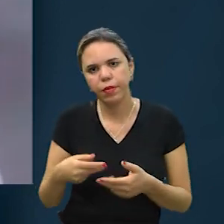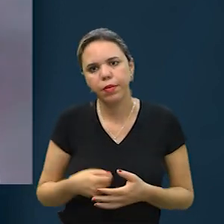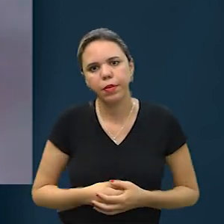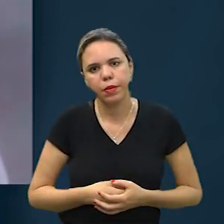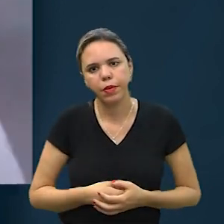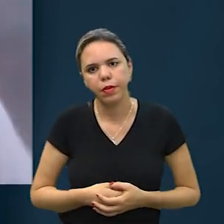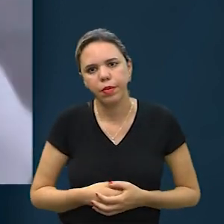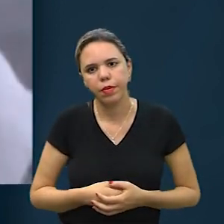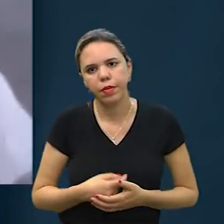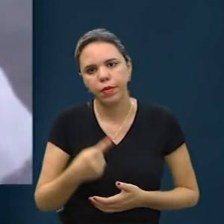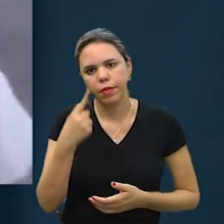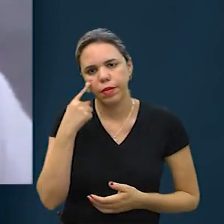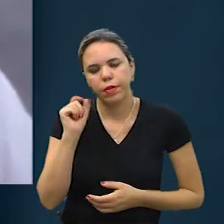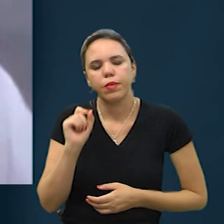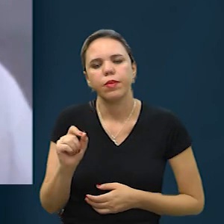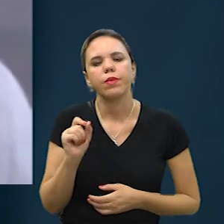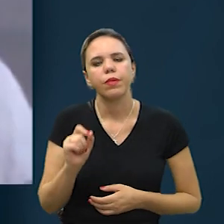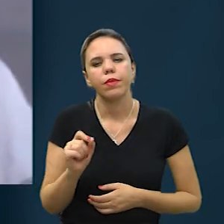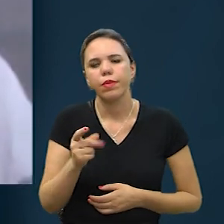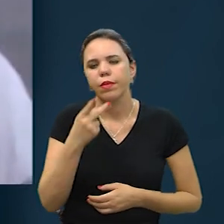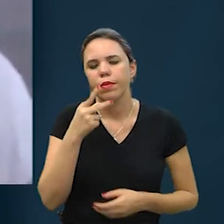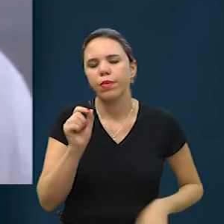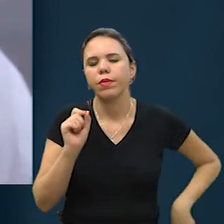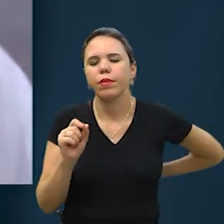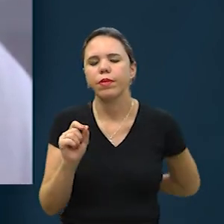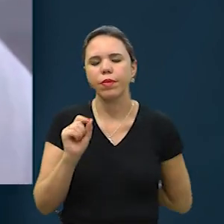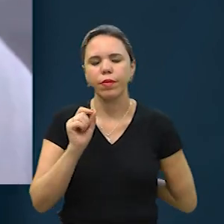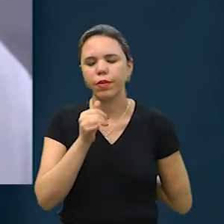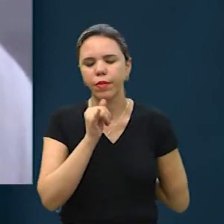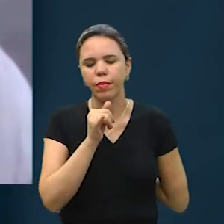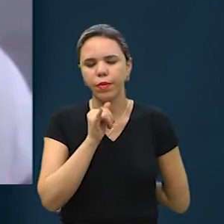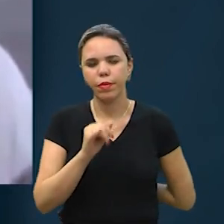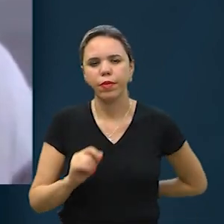questões. Aliás, tem uma coisa muito interessante para você perceber, por exemplo,